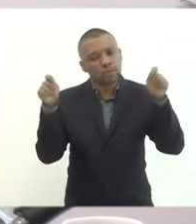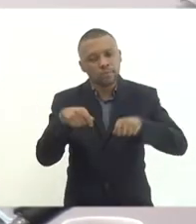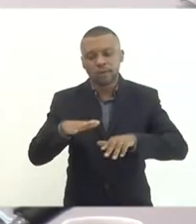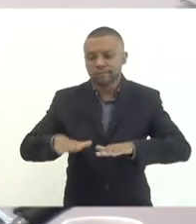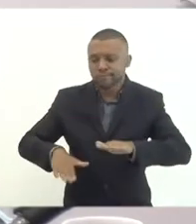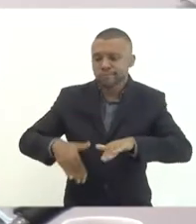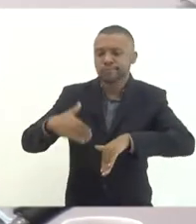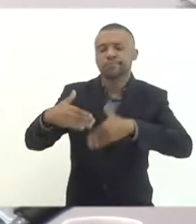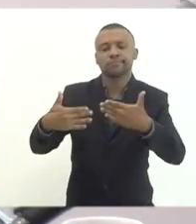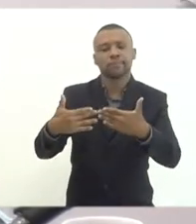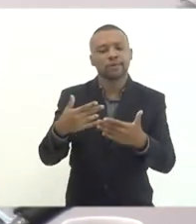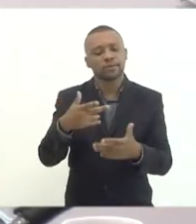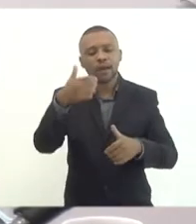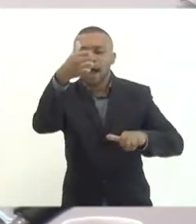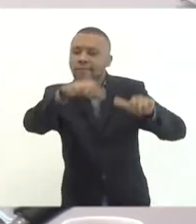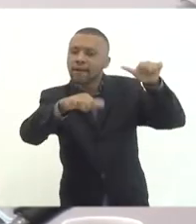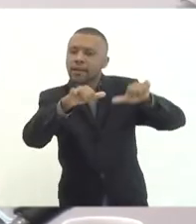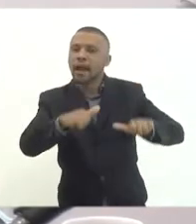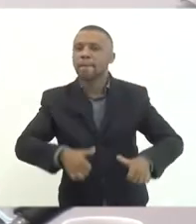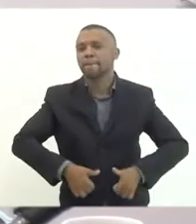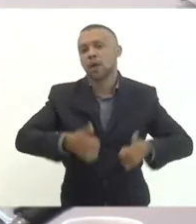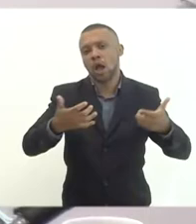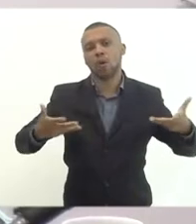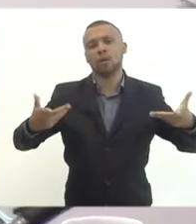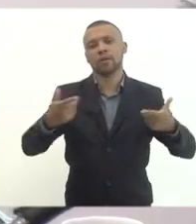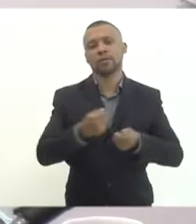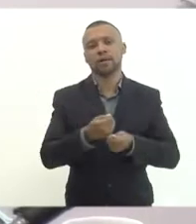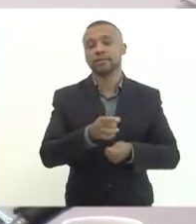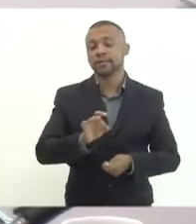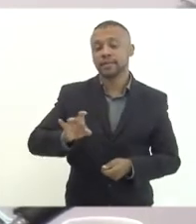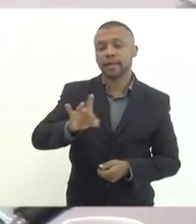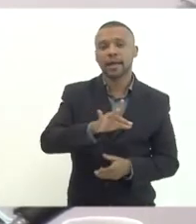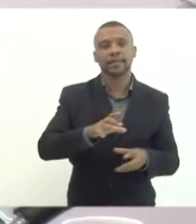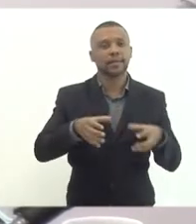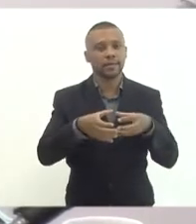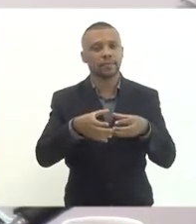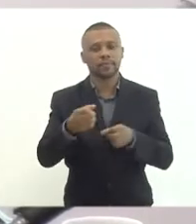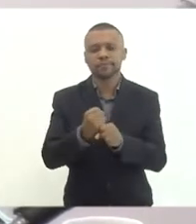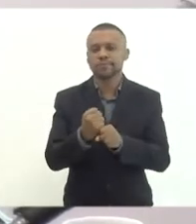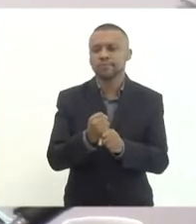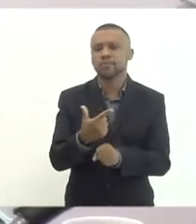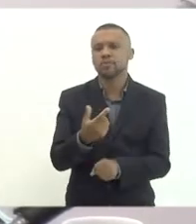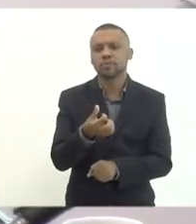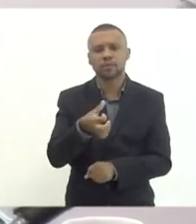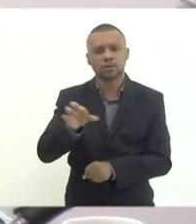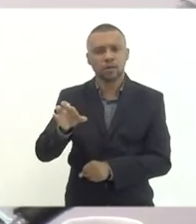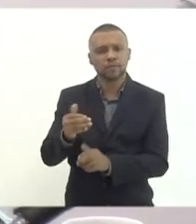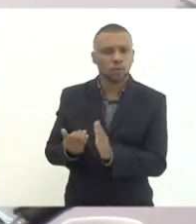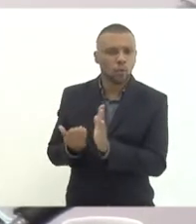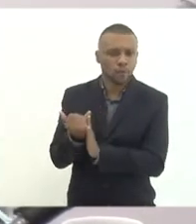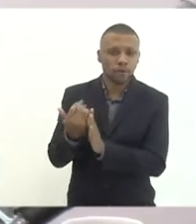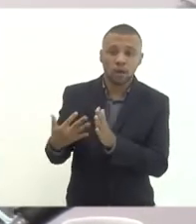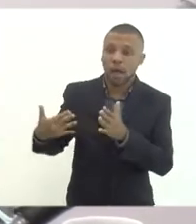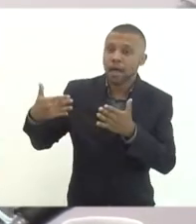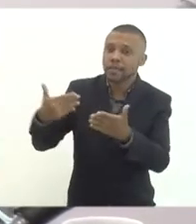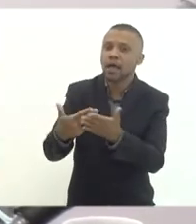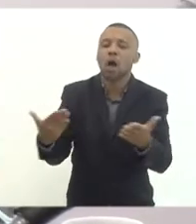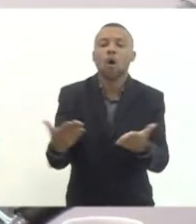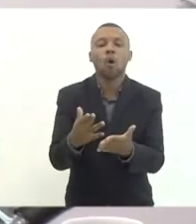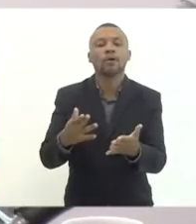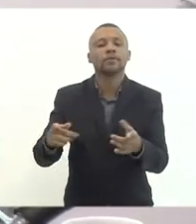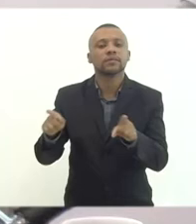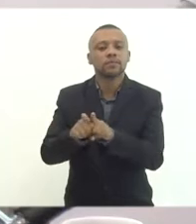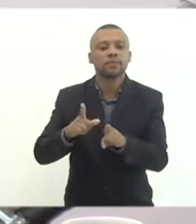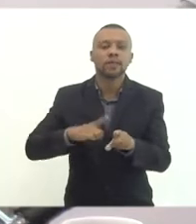a melhor qualidade das nossas equipes e jovem contecendo beijo 2019 e a gente entende que além de todo apoio que a gente